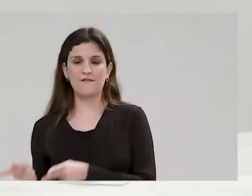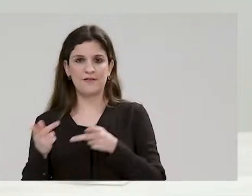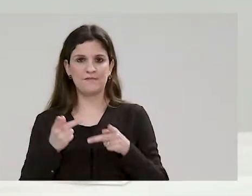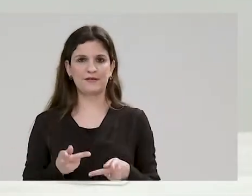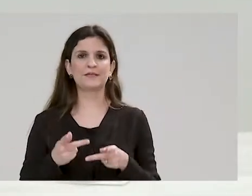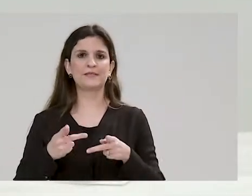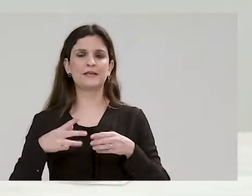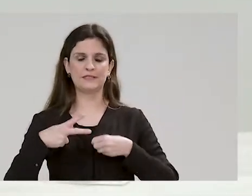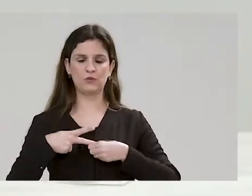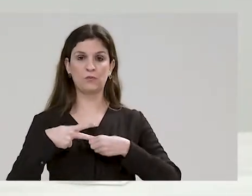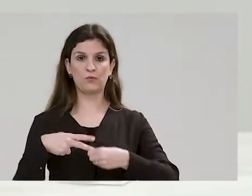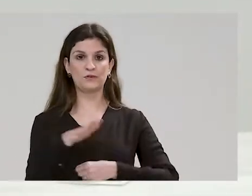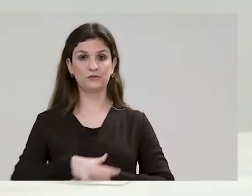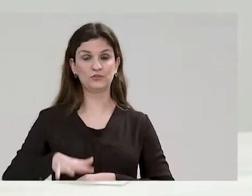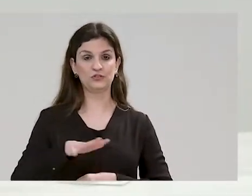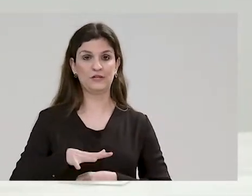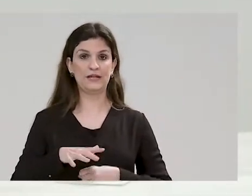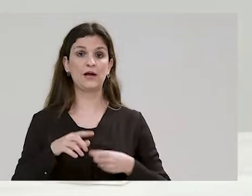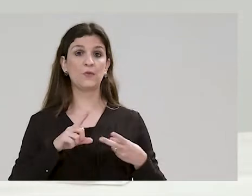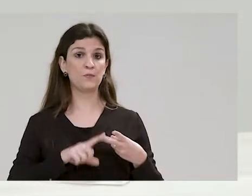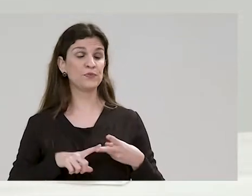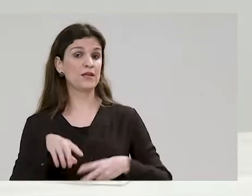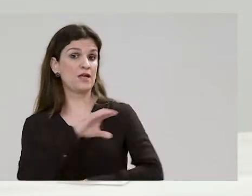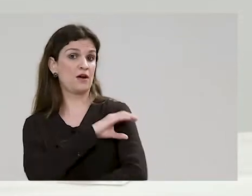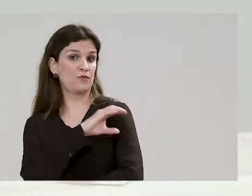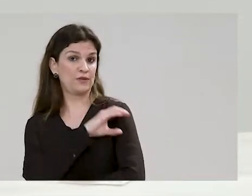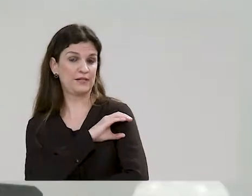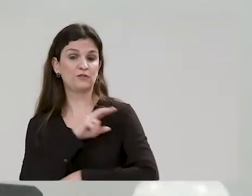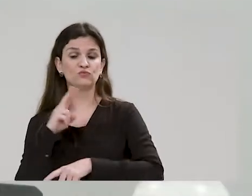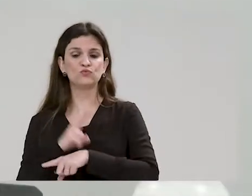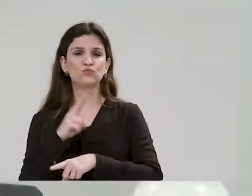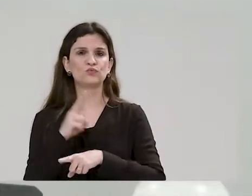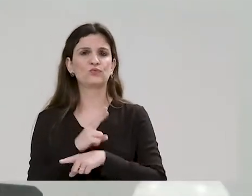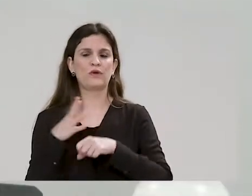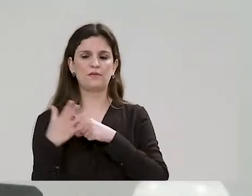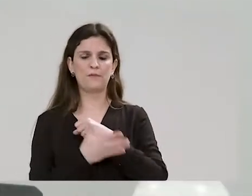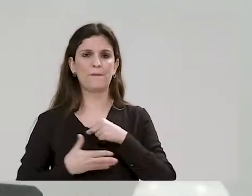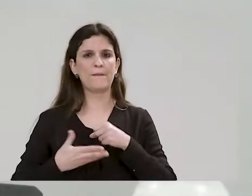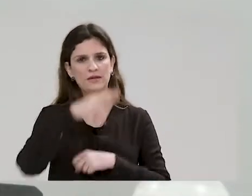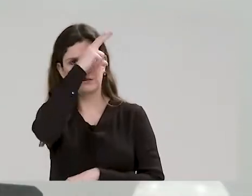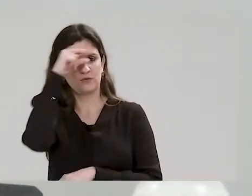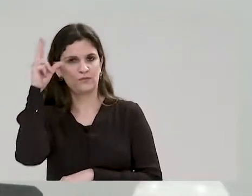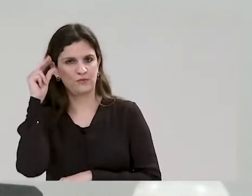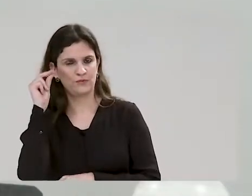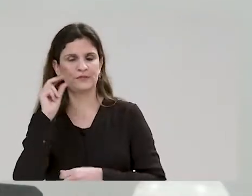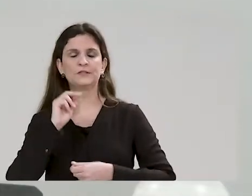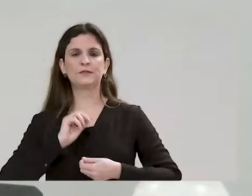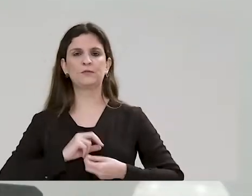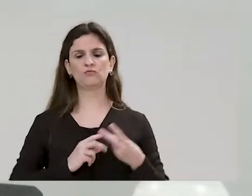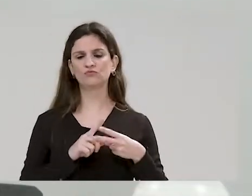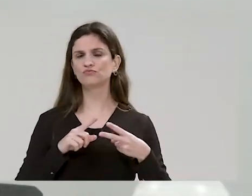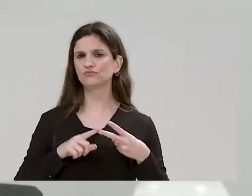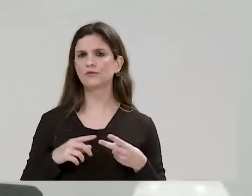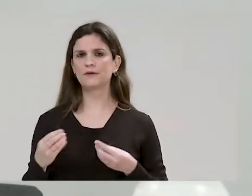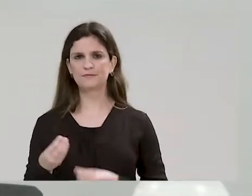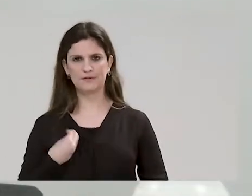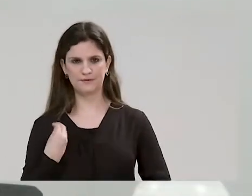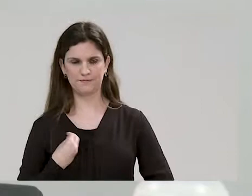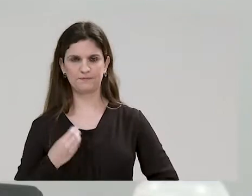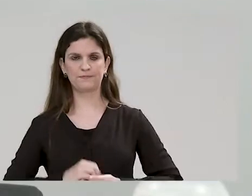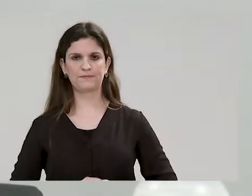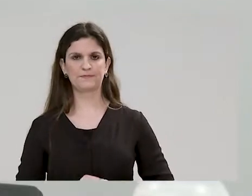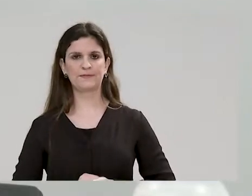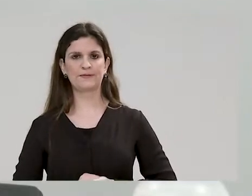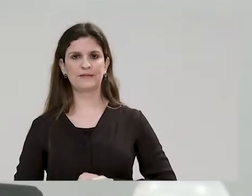presença do Procurador-Geral do município, Alexandre Ávalo, e da coordenadora da Rede de Atenção Básica do município, Glória